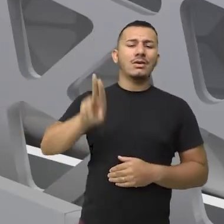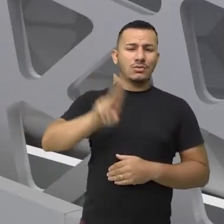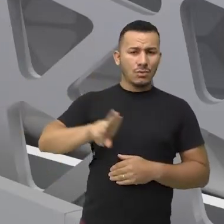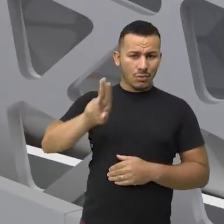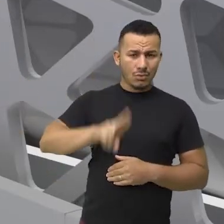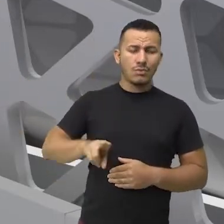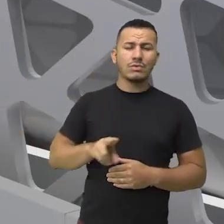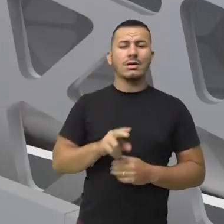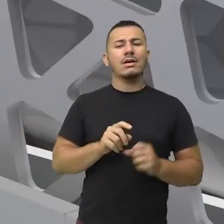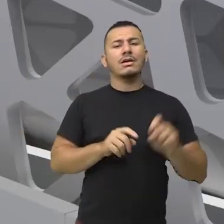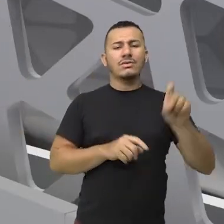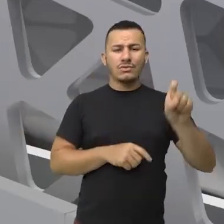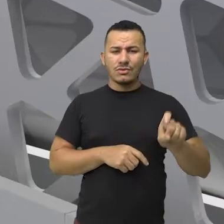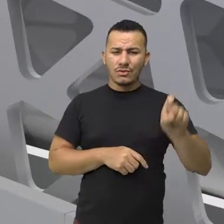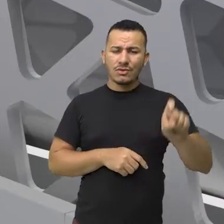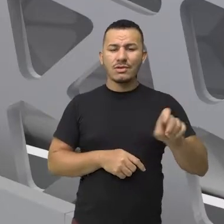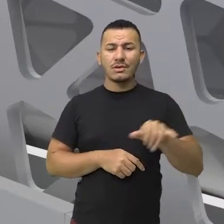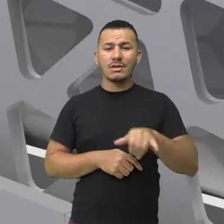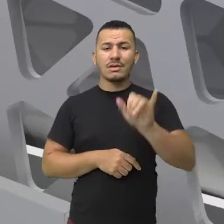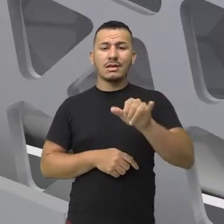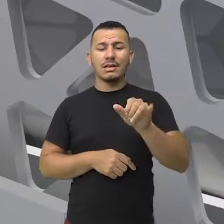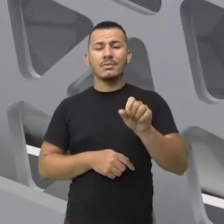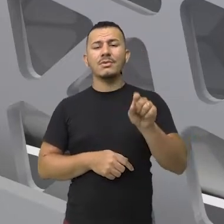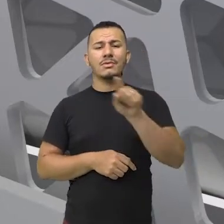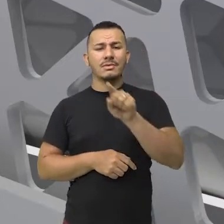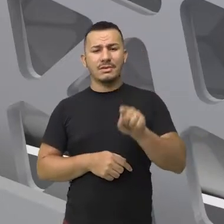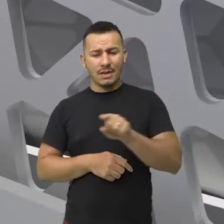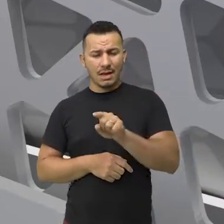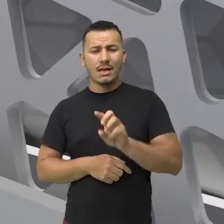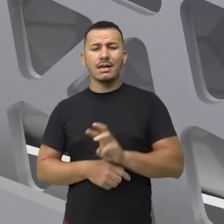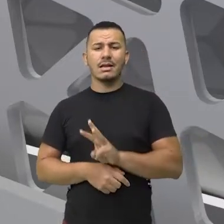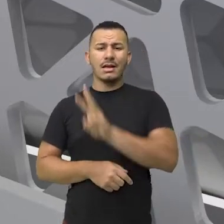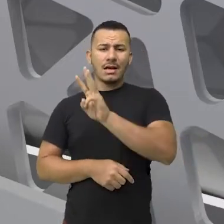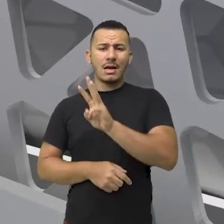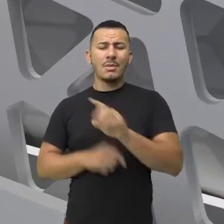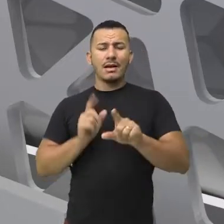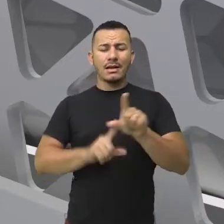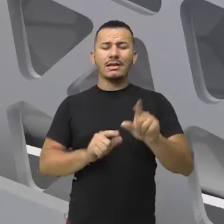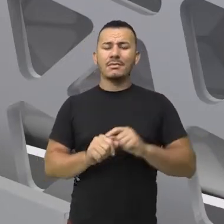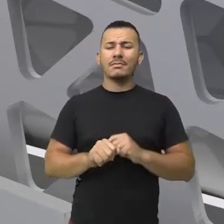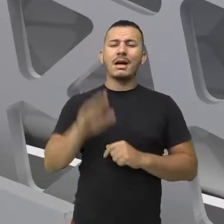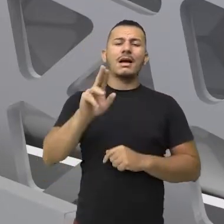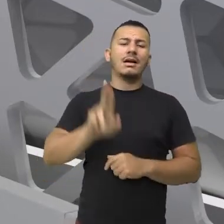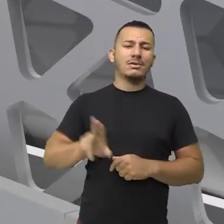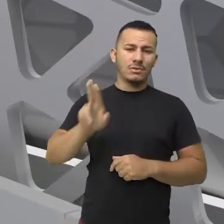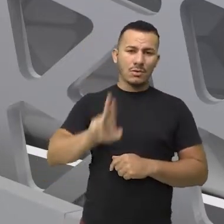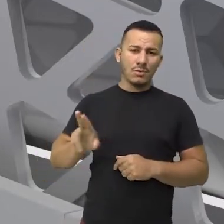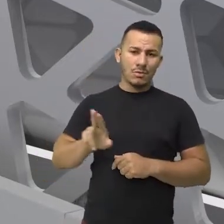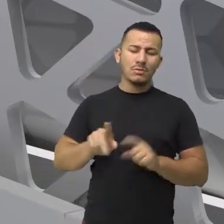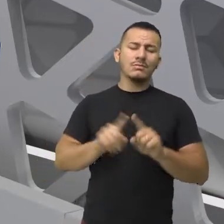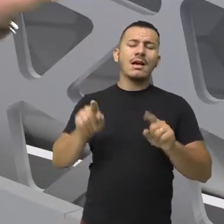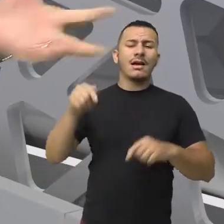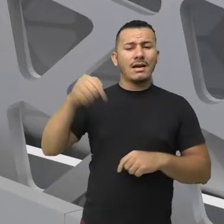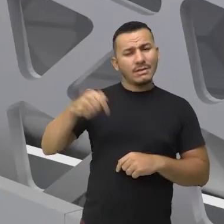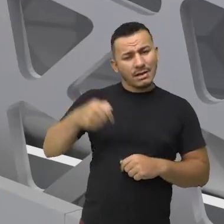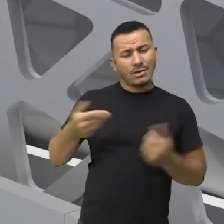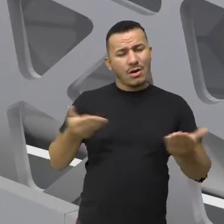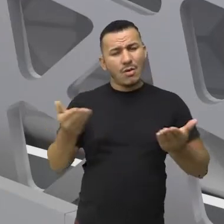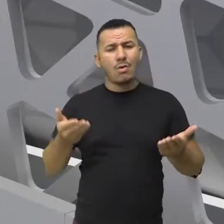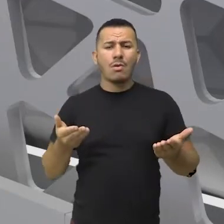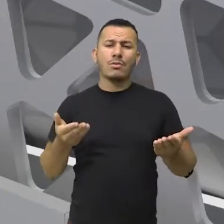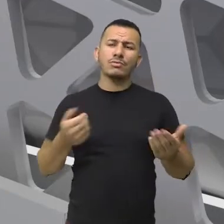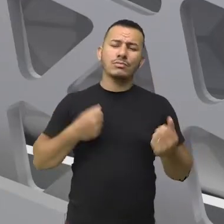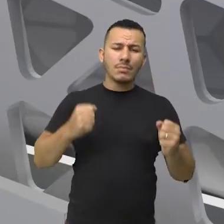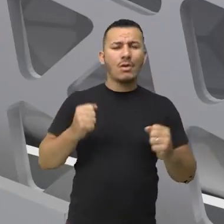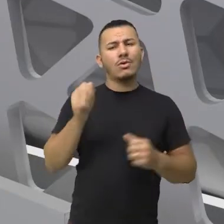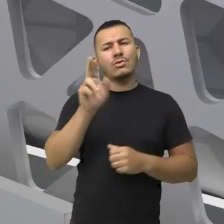X, Y, Z, W, né? São as mais usadas. Mas aqui para nós, eu acho que a gente vai acabar